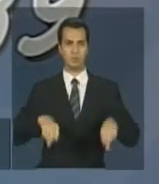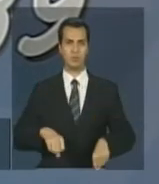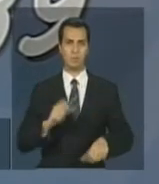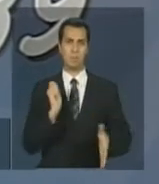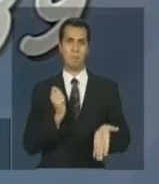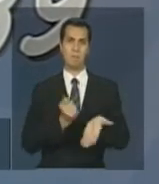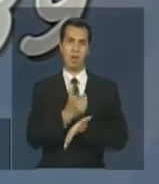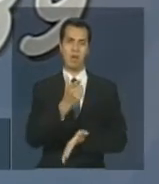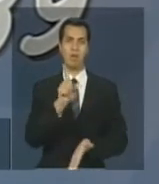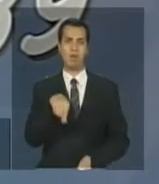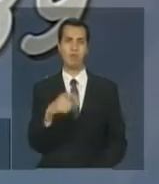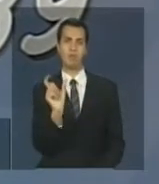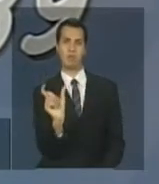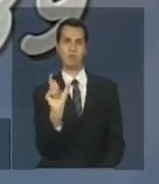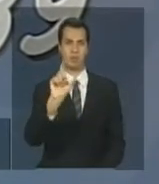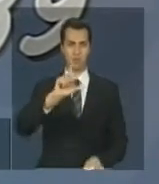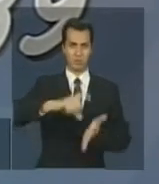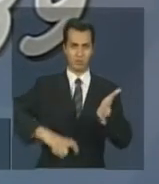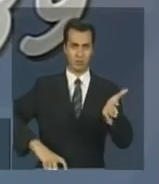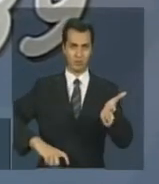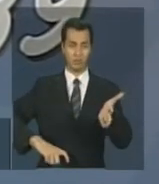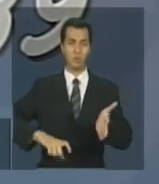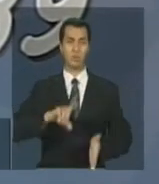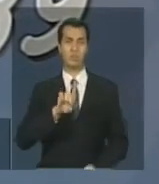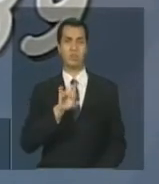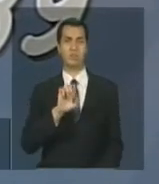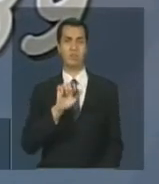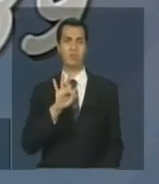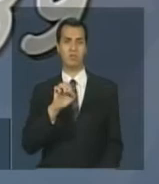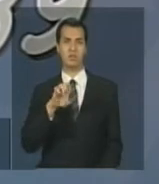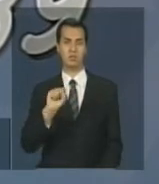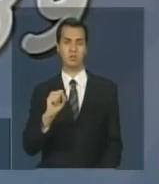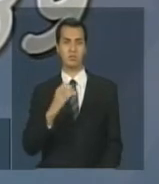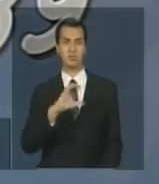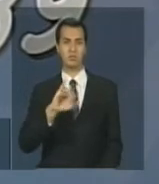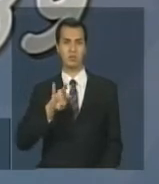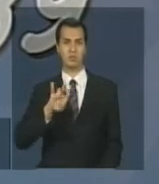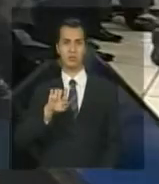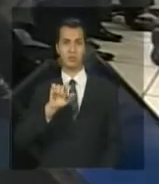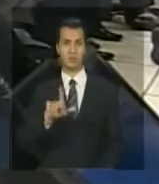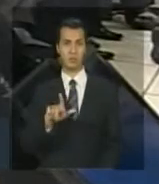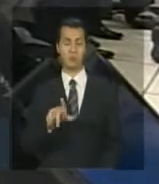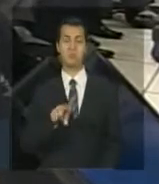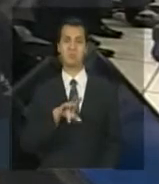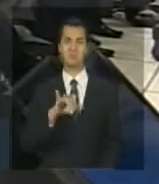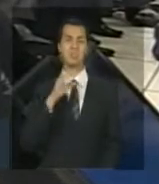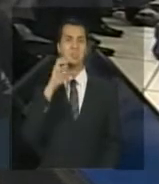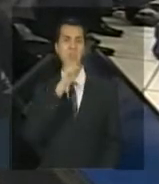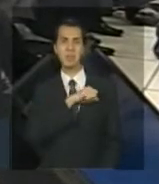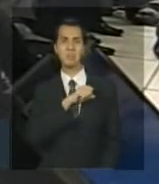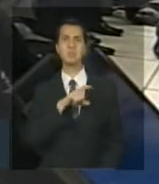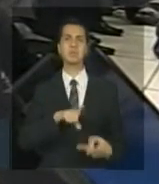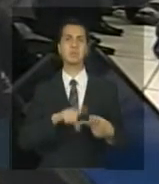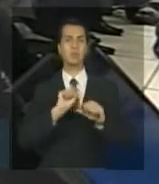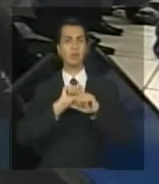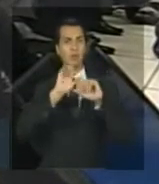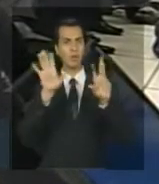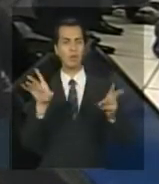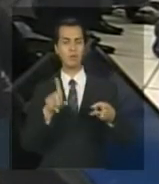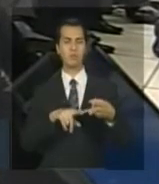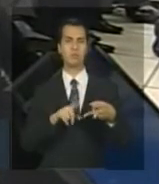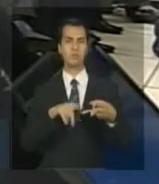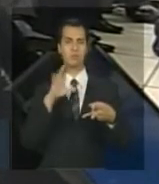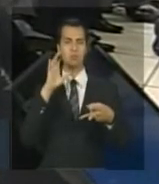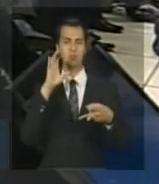pagamento o cartão de pagamento da Defesa Civil ele vem ao encontro da agilidade da Transparência